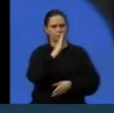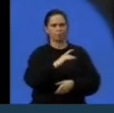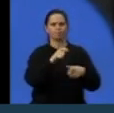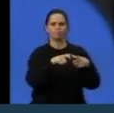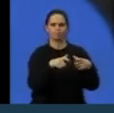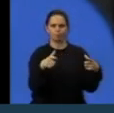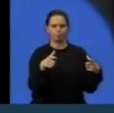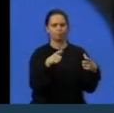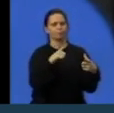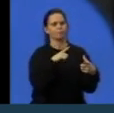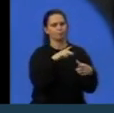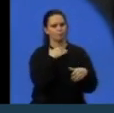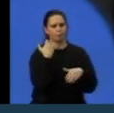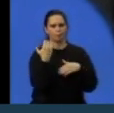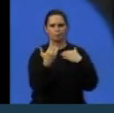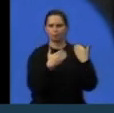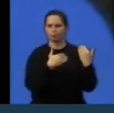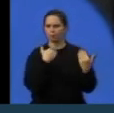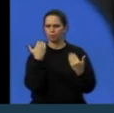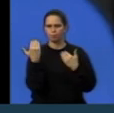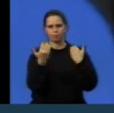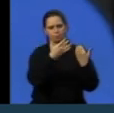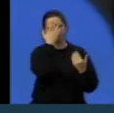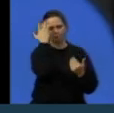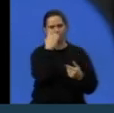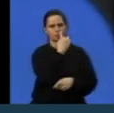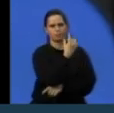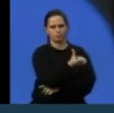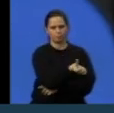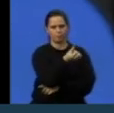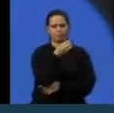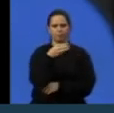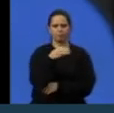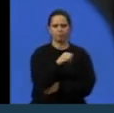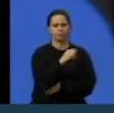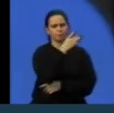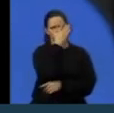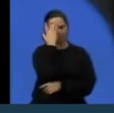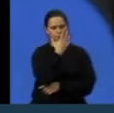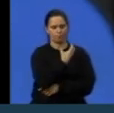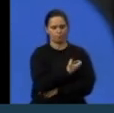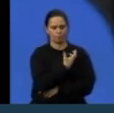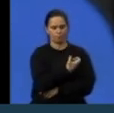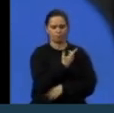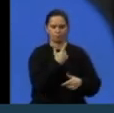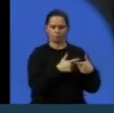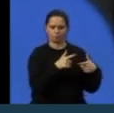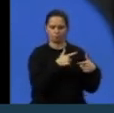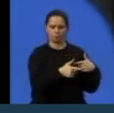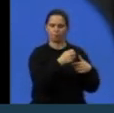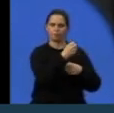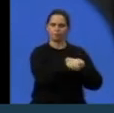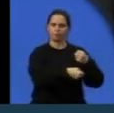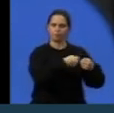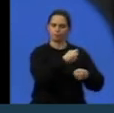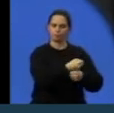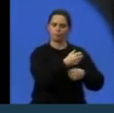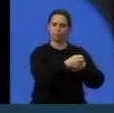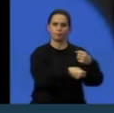doença cerebrovascular atinge 16 milhões de pessoas ao redor do globo a cada ano, prezado